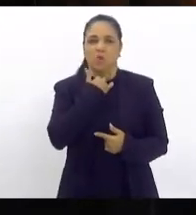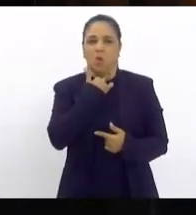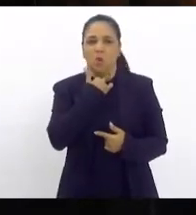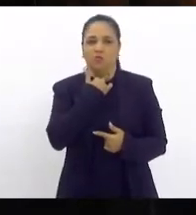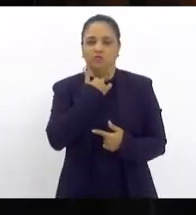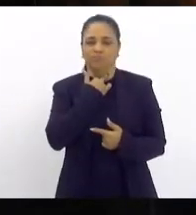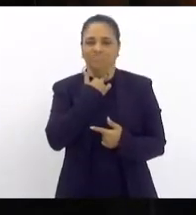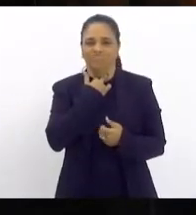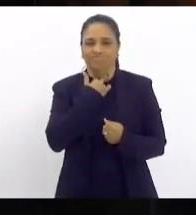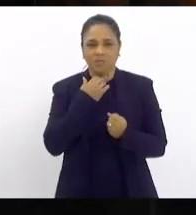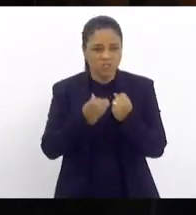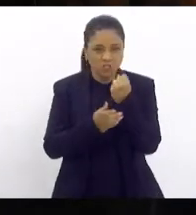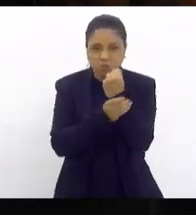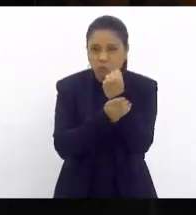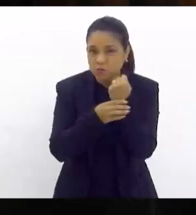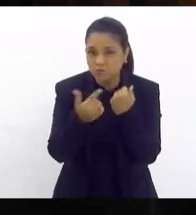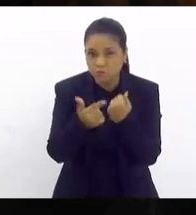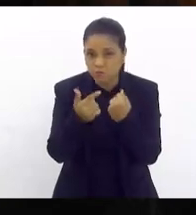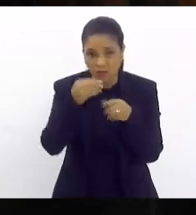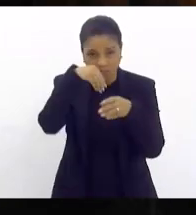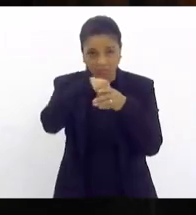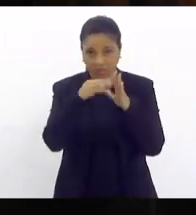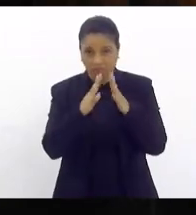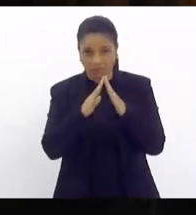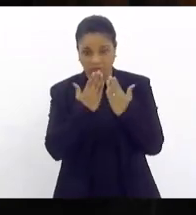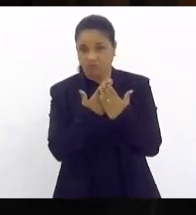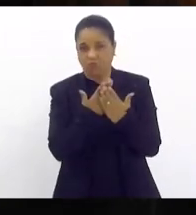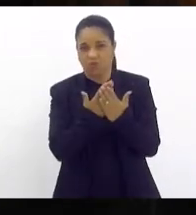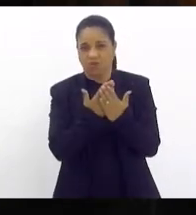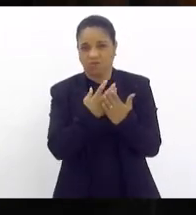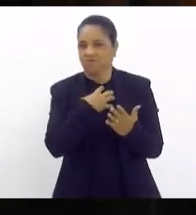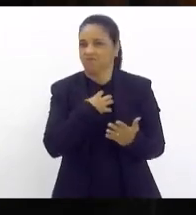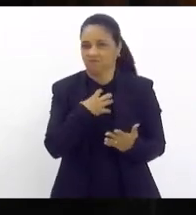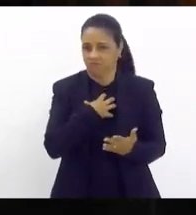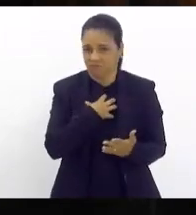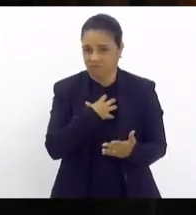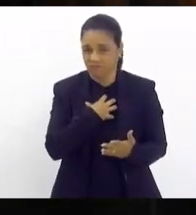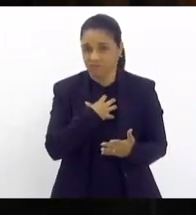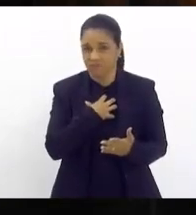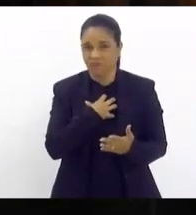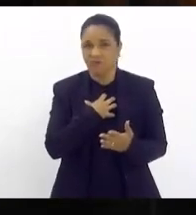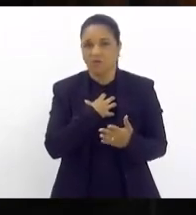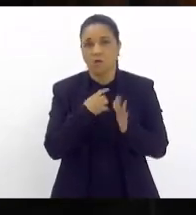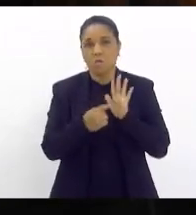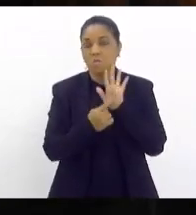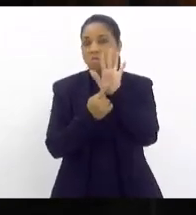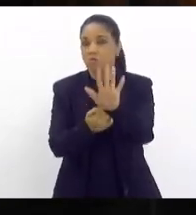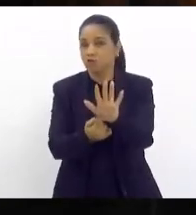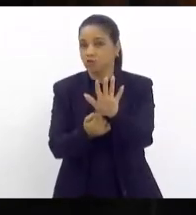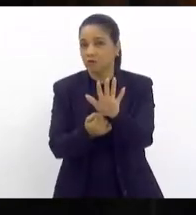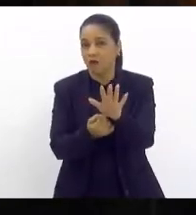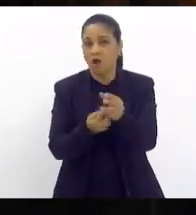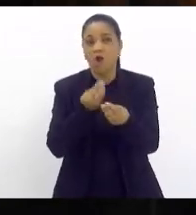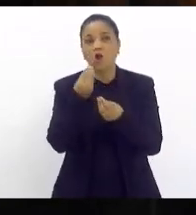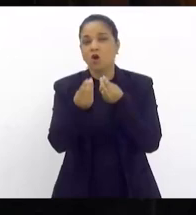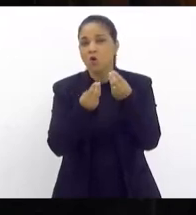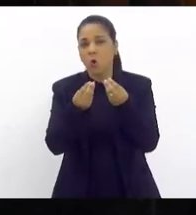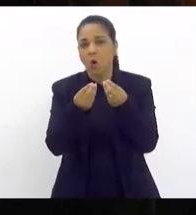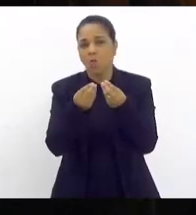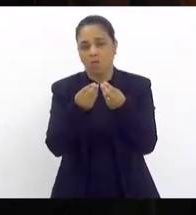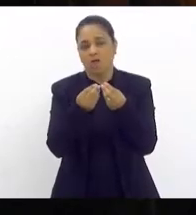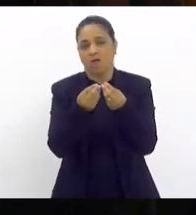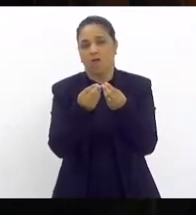de insegurança dentro da própria escola então eu só queria colocar o grau e o nível de complexidade